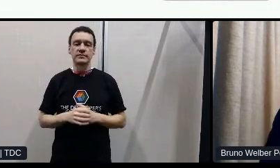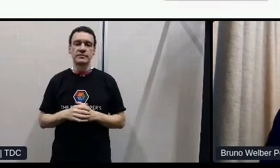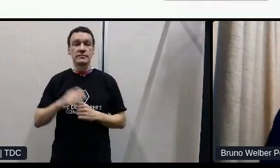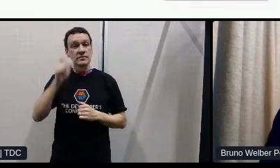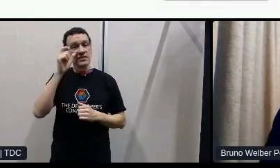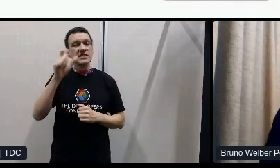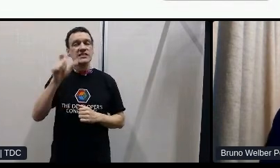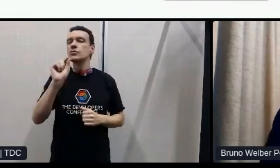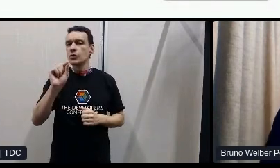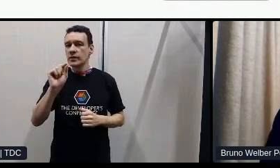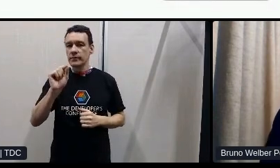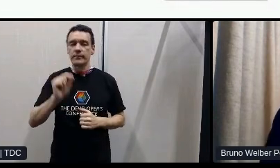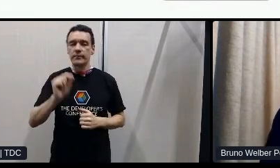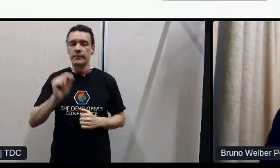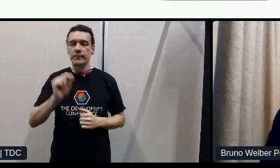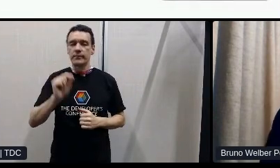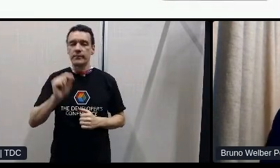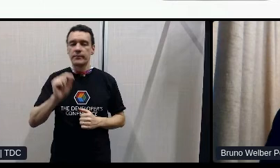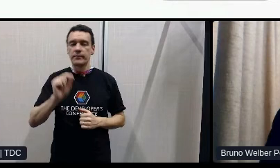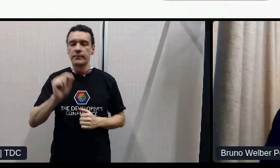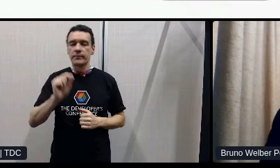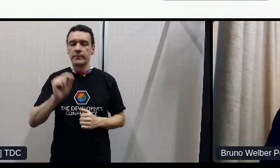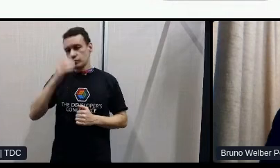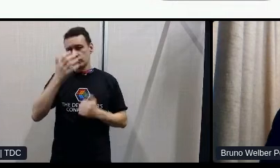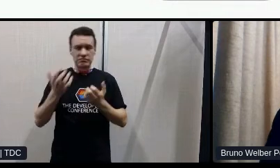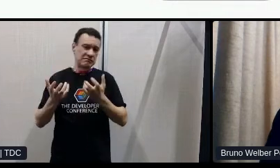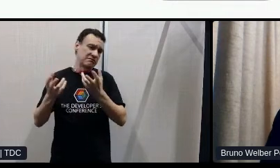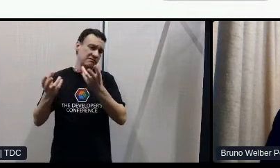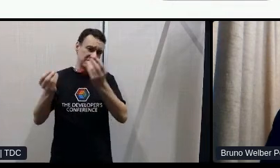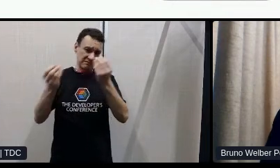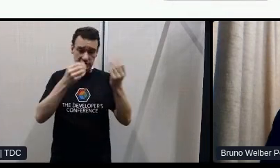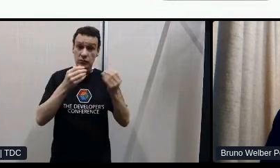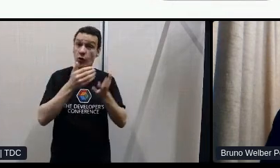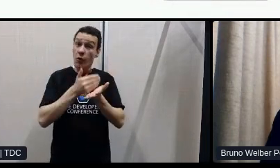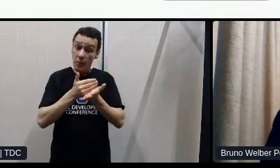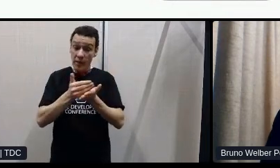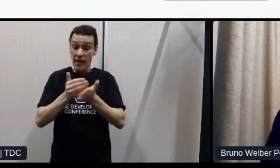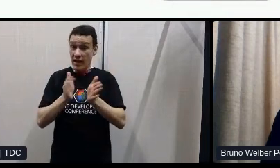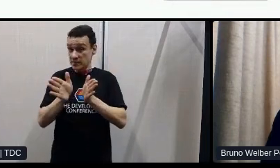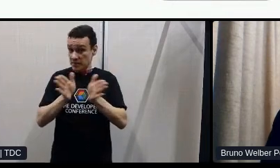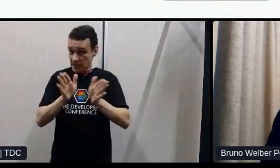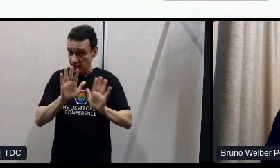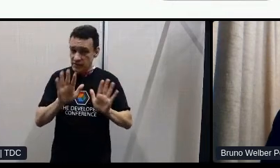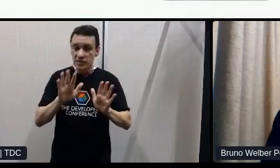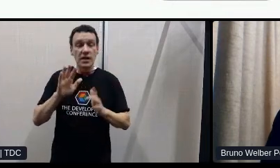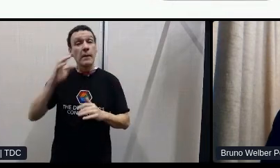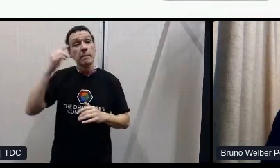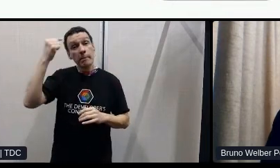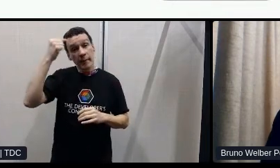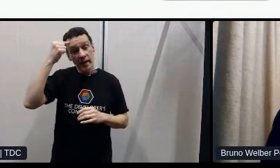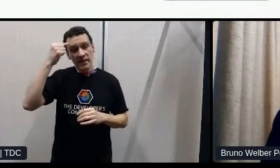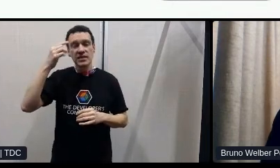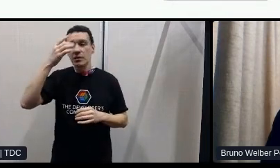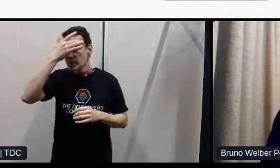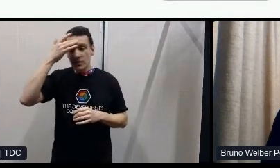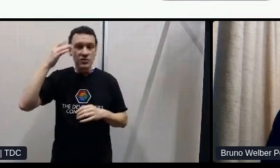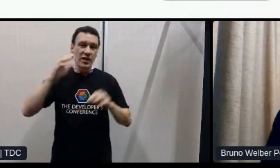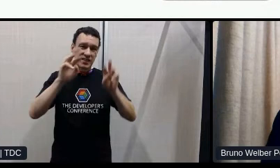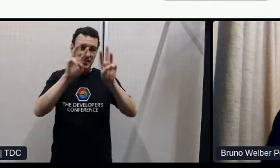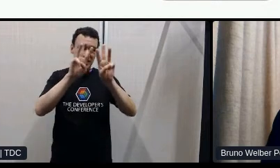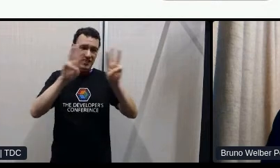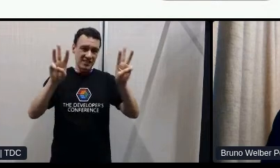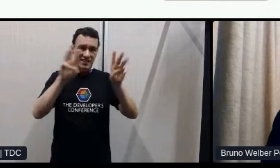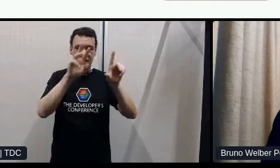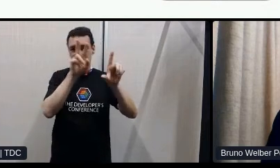Um costume que as pessoas têm, principalmente quem está começando em acessibilidade, é achar que o usuário de leitor de tela, ele sempre